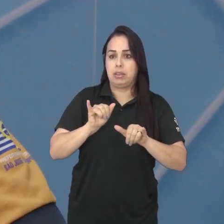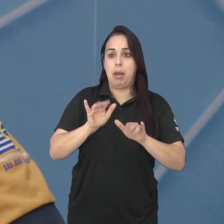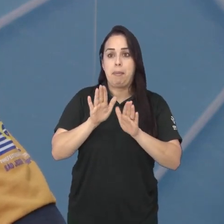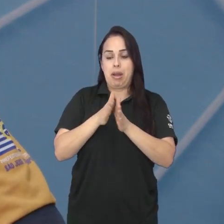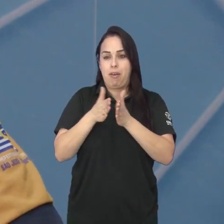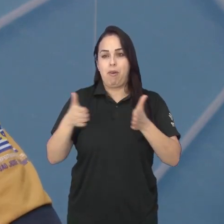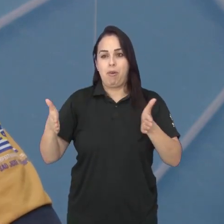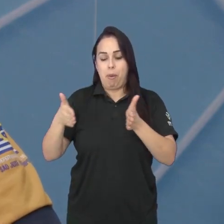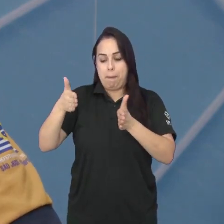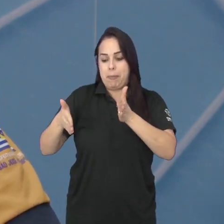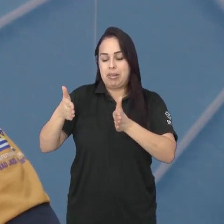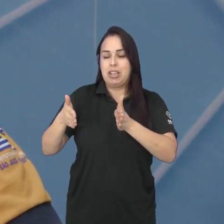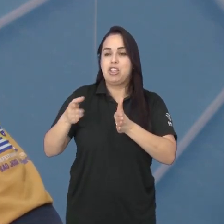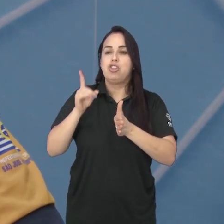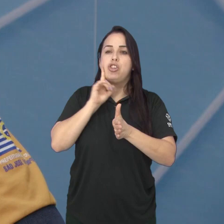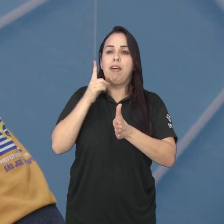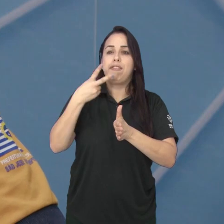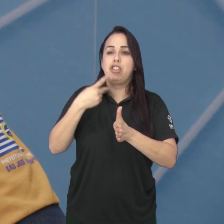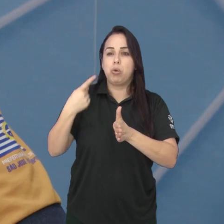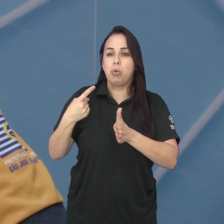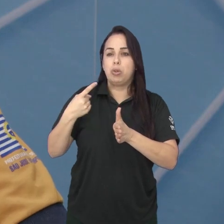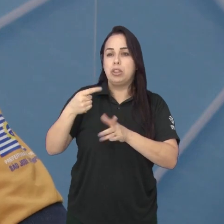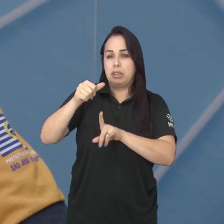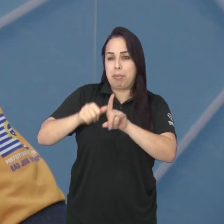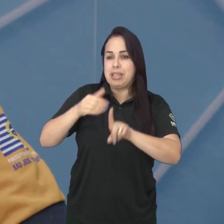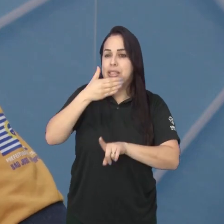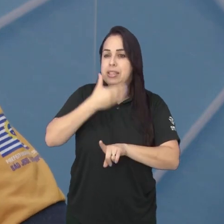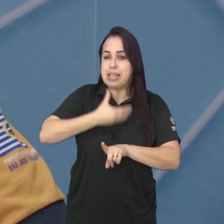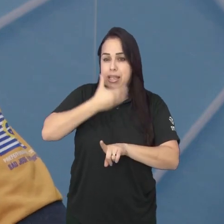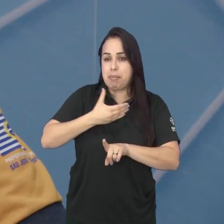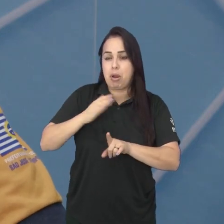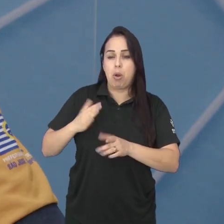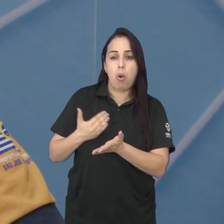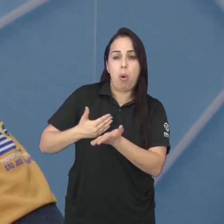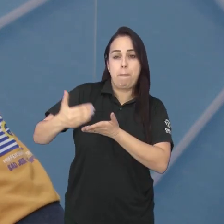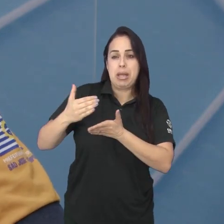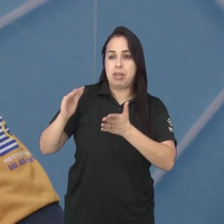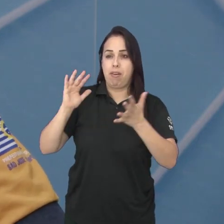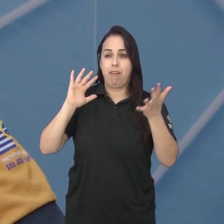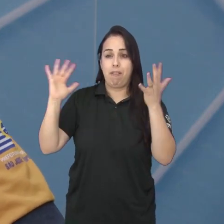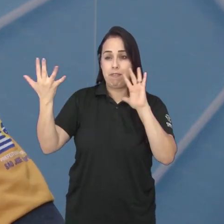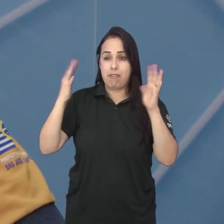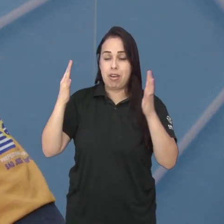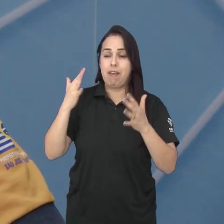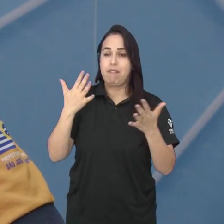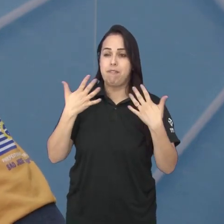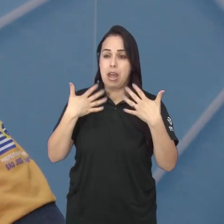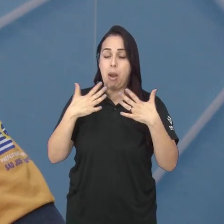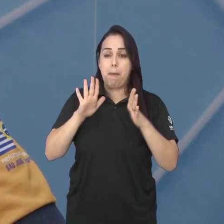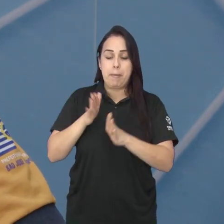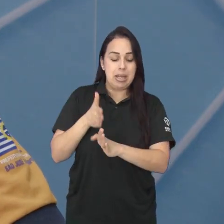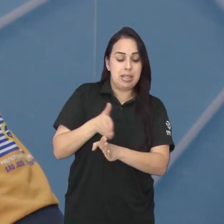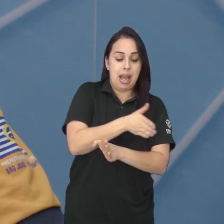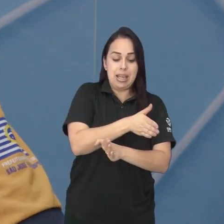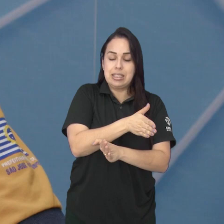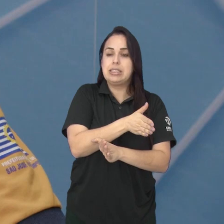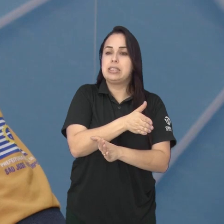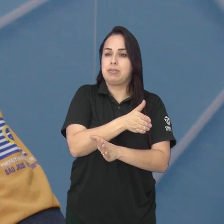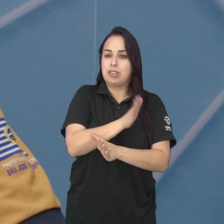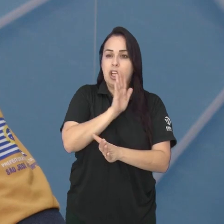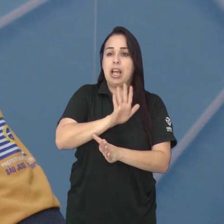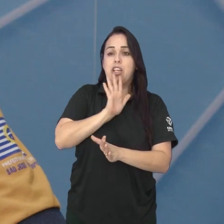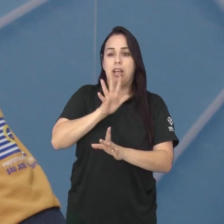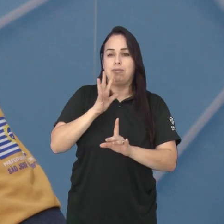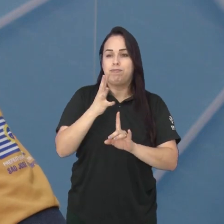um pouquinho depois, 21 de dezembro, mas as mudanças climáticas também, essas interferências, de repente já começam um pouco